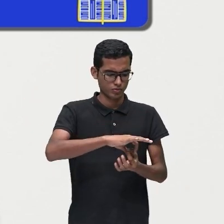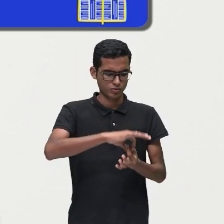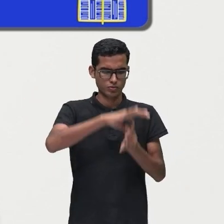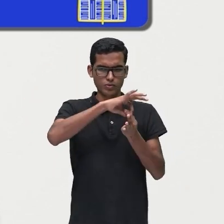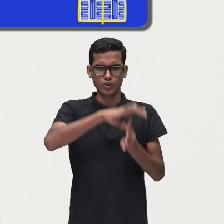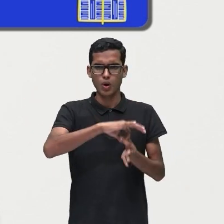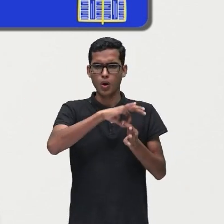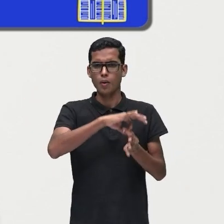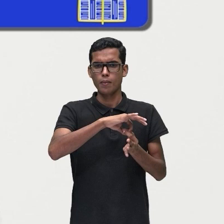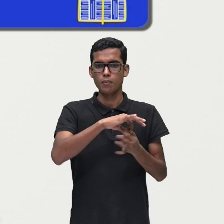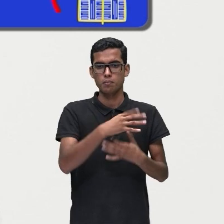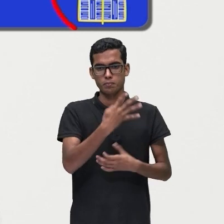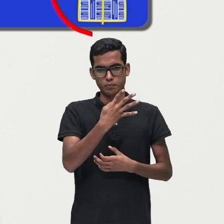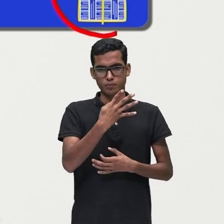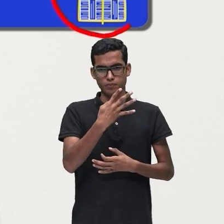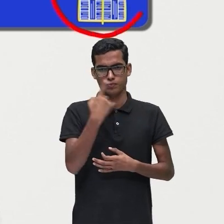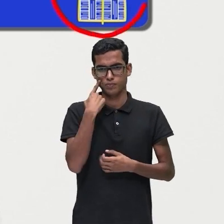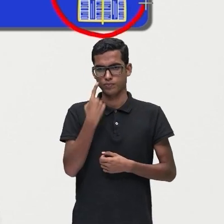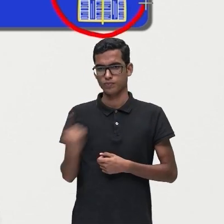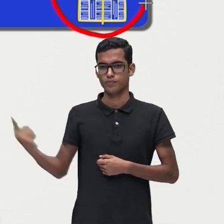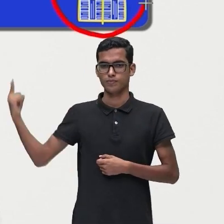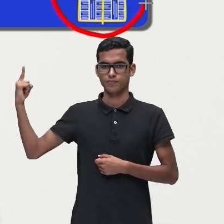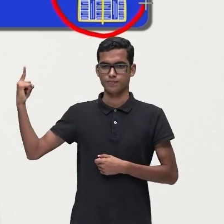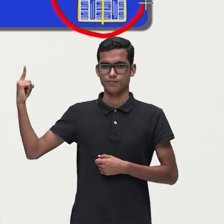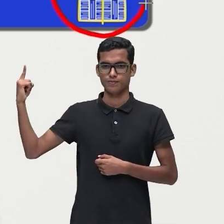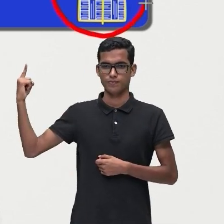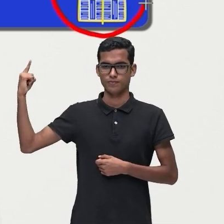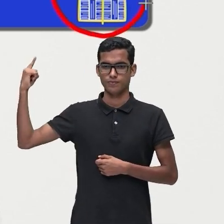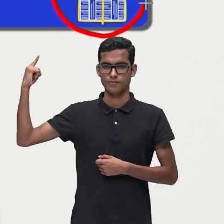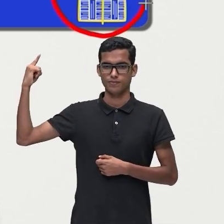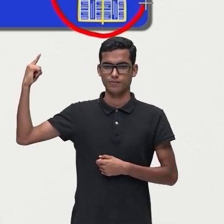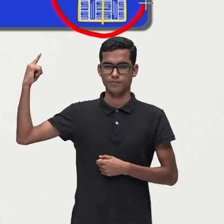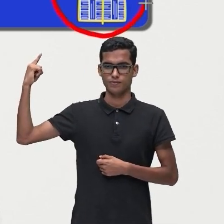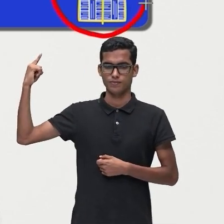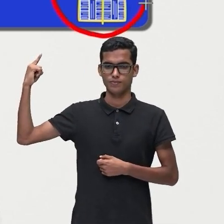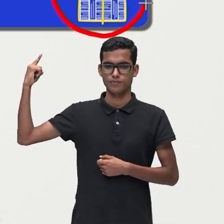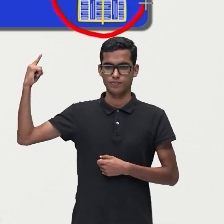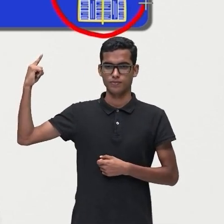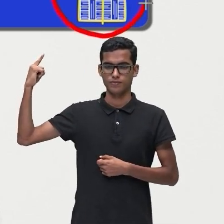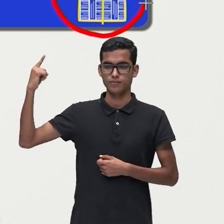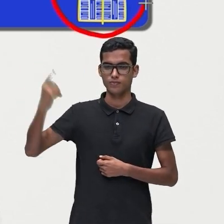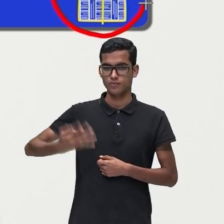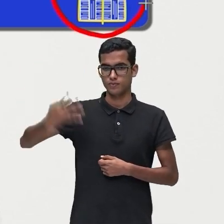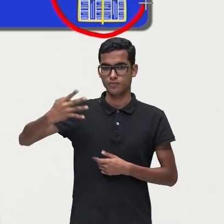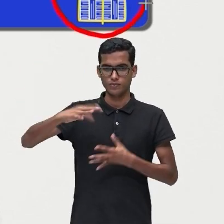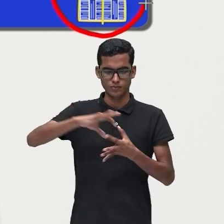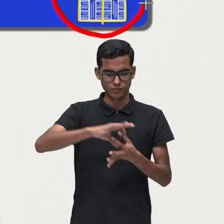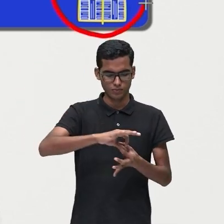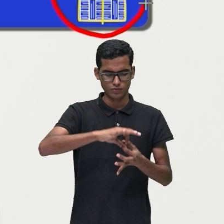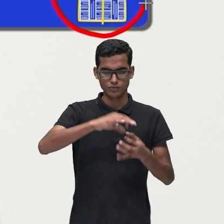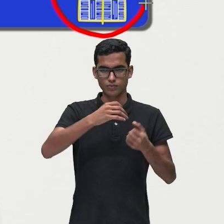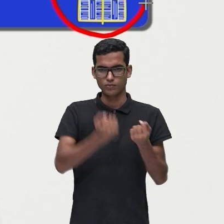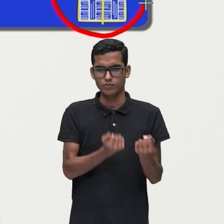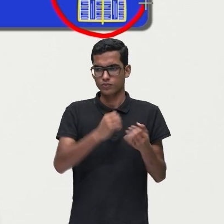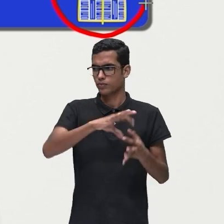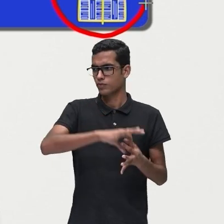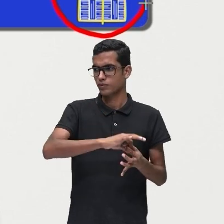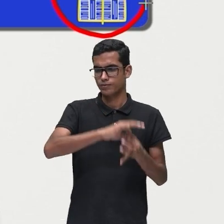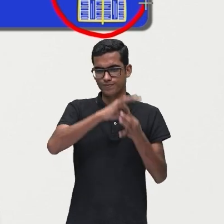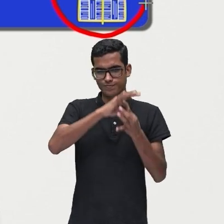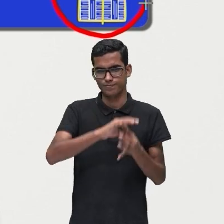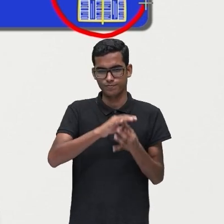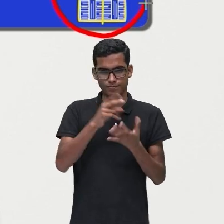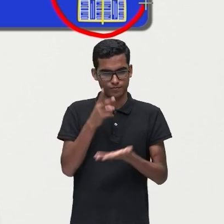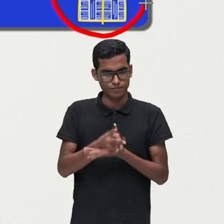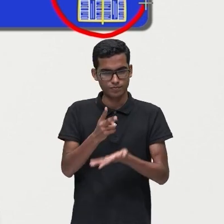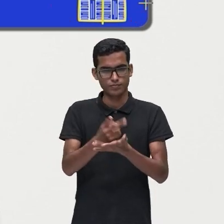4. Observem aqui, está preso à roldana de número 4. Vamos continuar